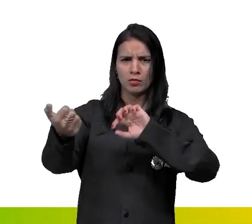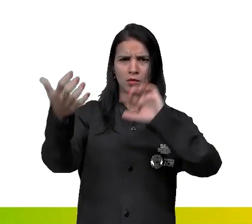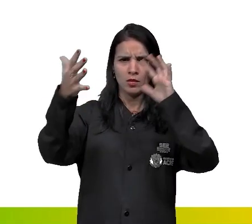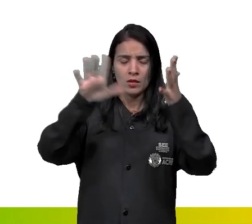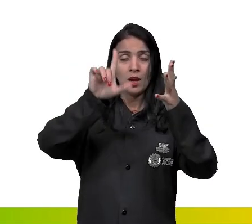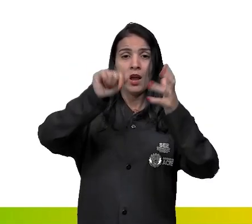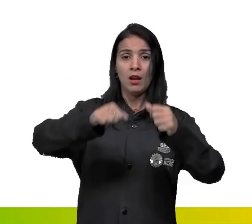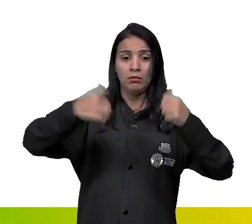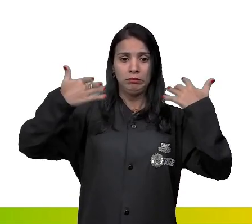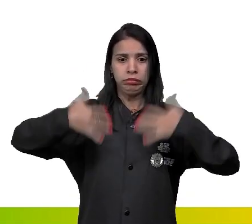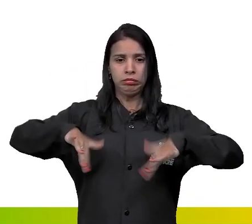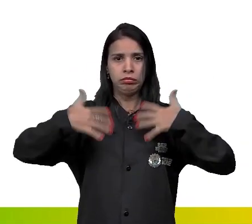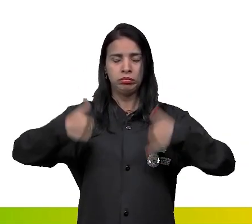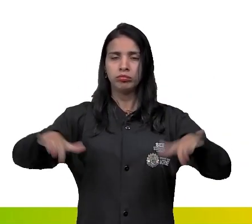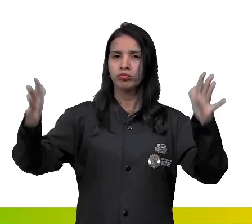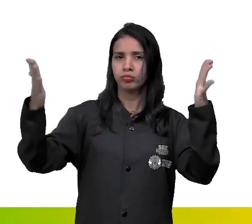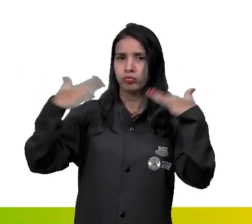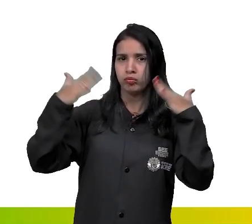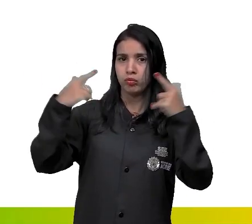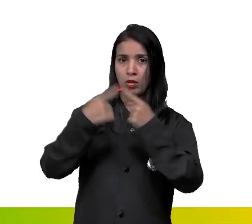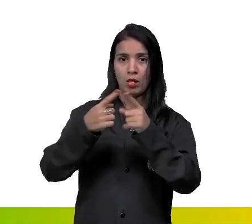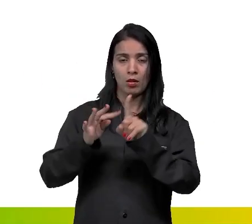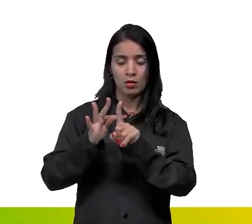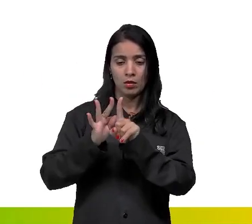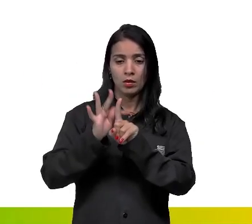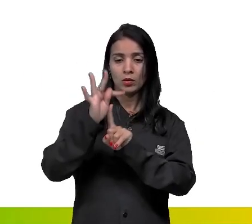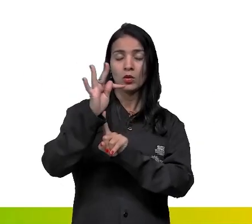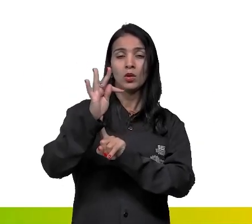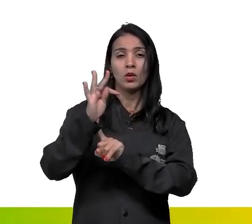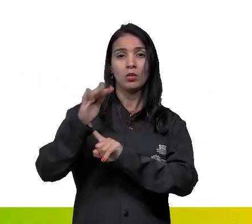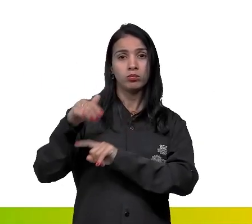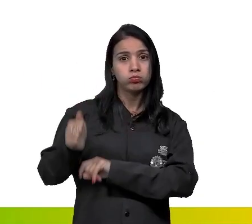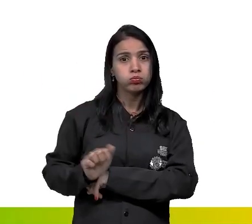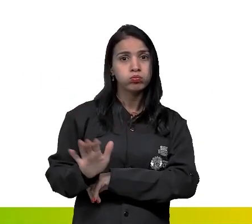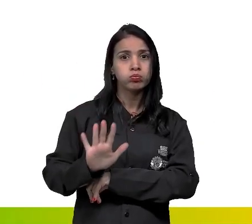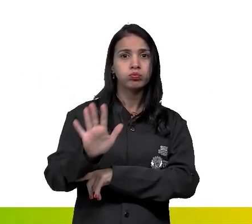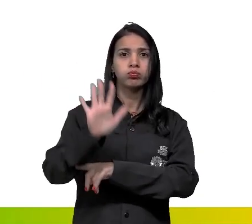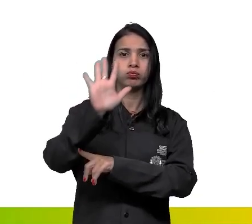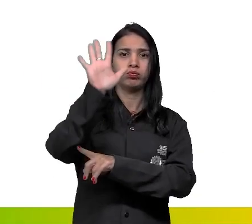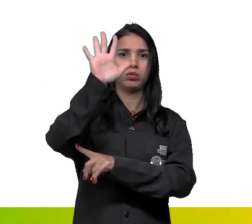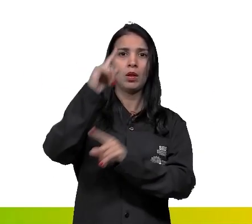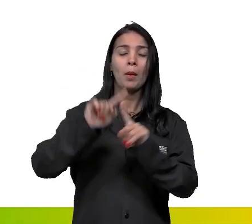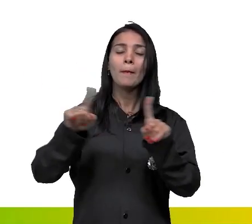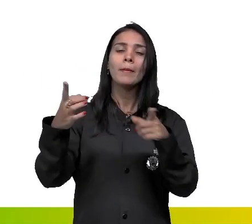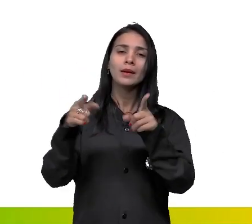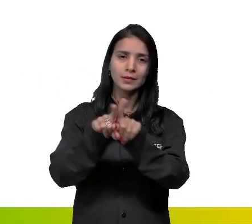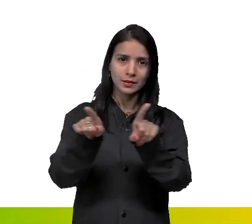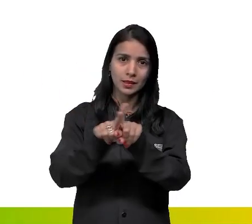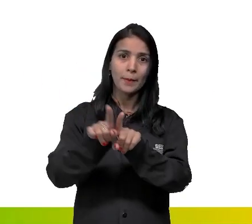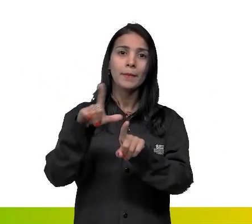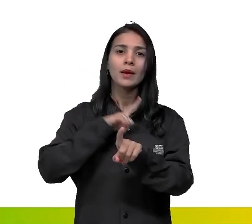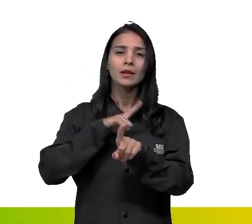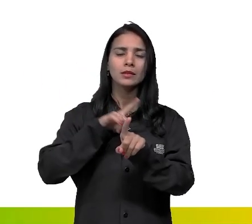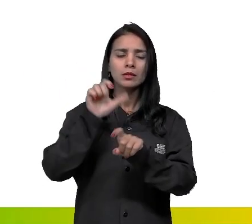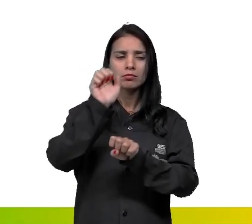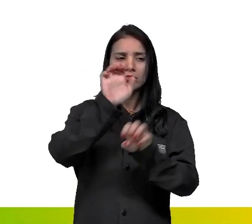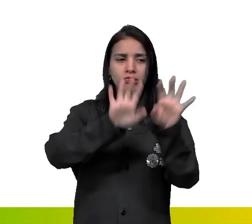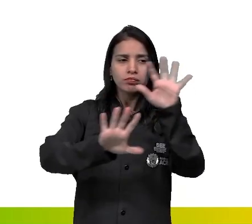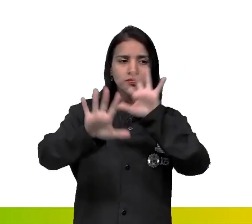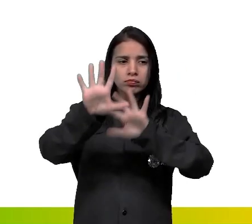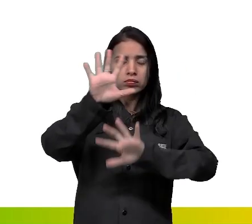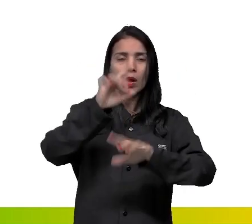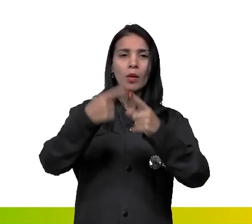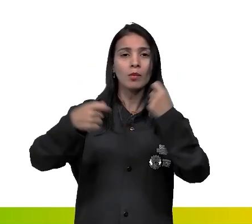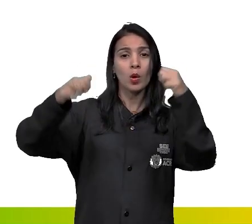quente, porque a temperatura é elevada, mas ao mesmo tempo ele é um clima úmido, por causa da quantidade de